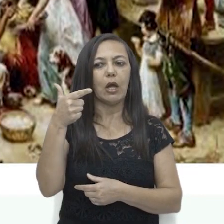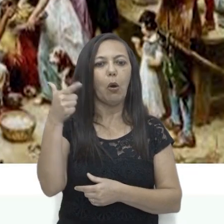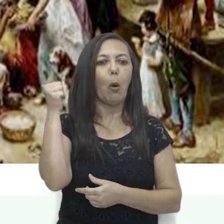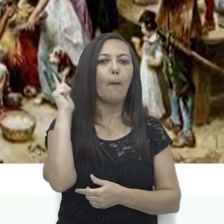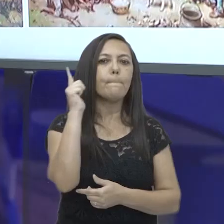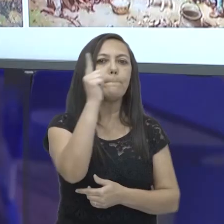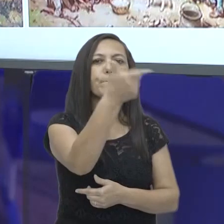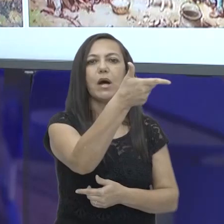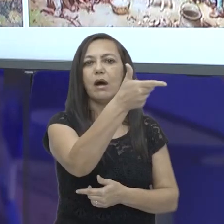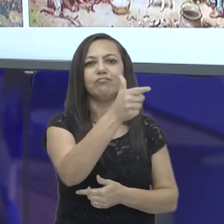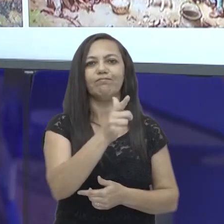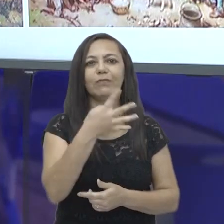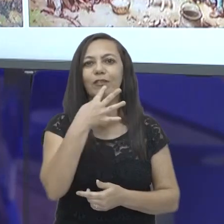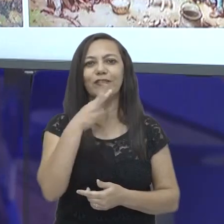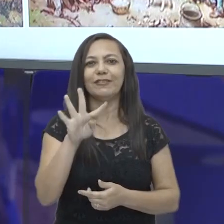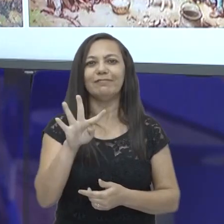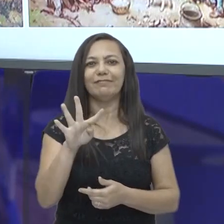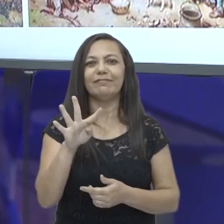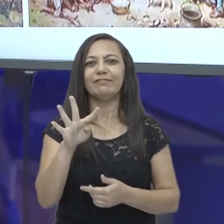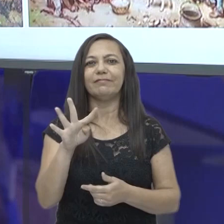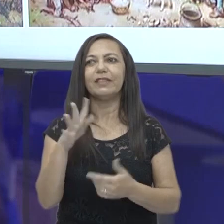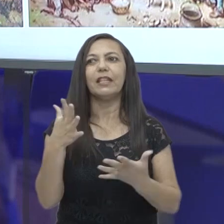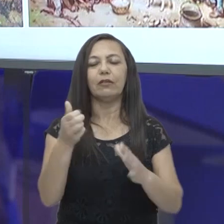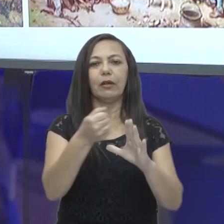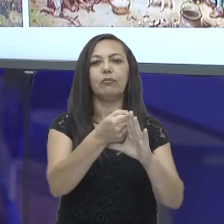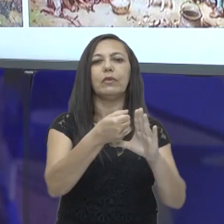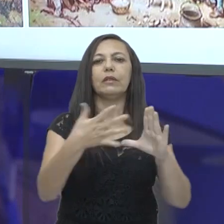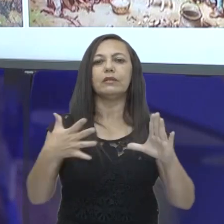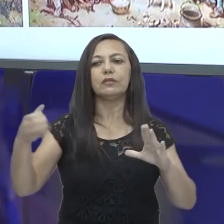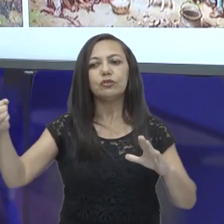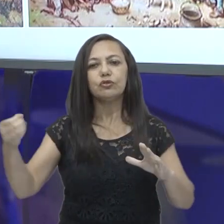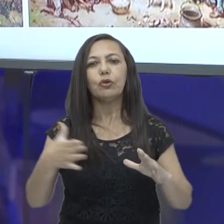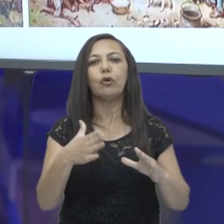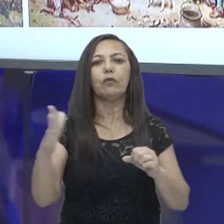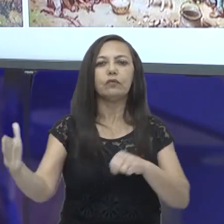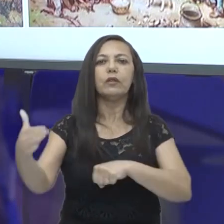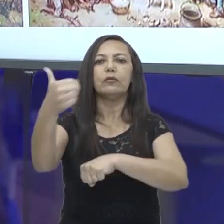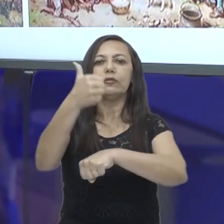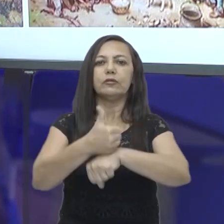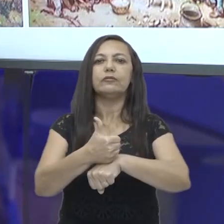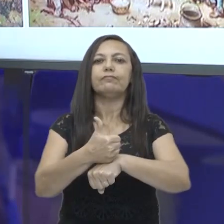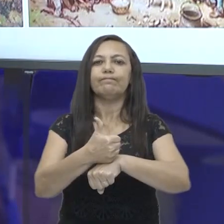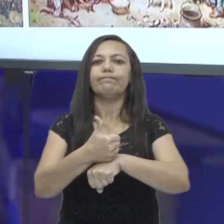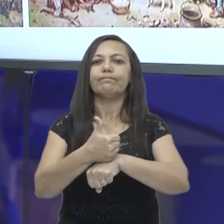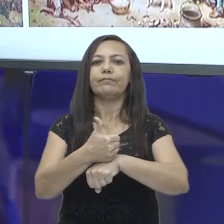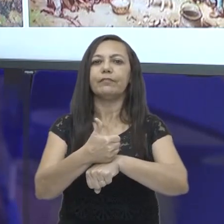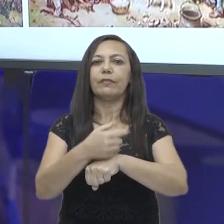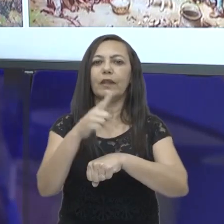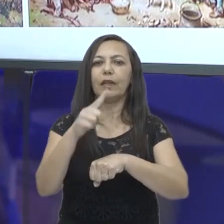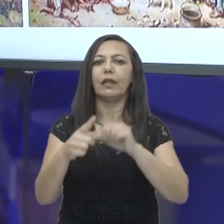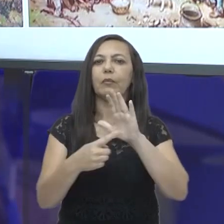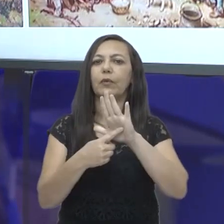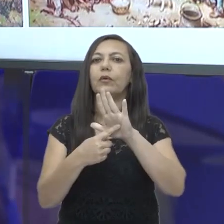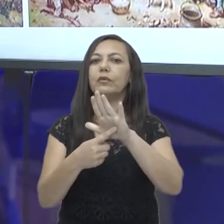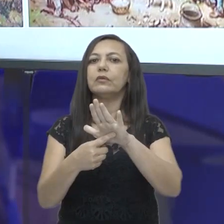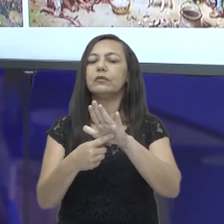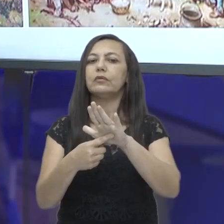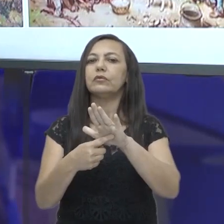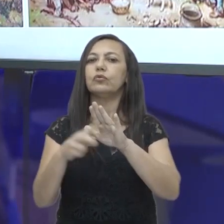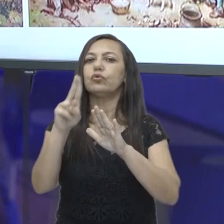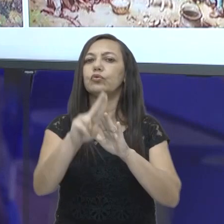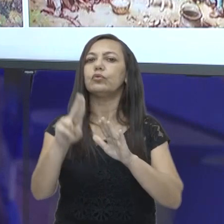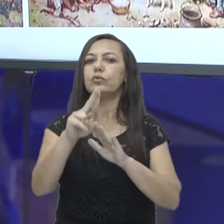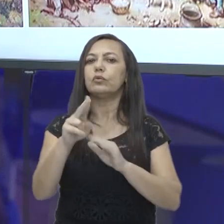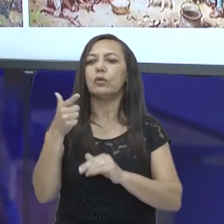de fogo. Portanto, uma nova característica agora da colonização é colonizar pela arma, é colonizar